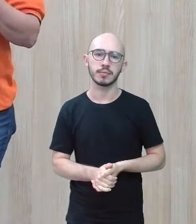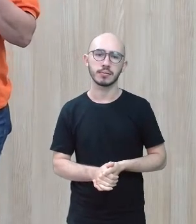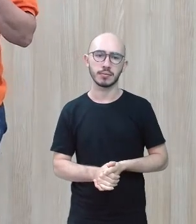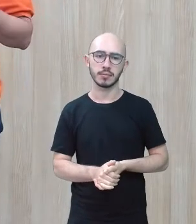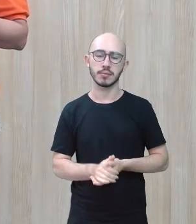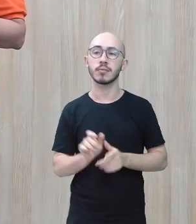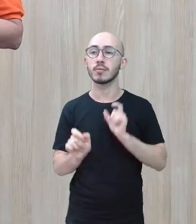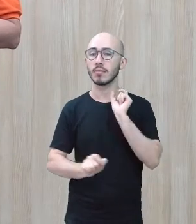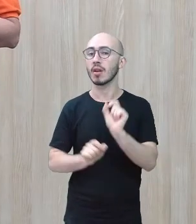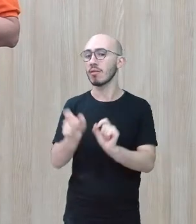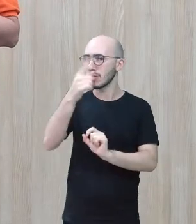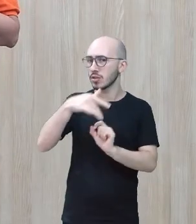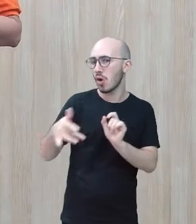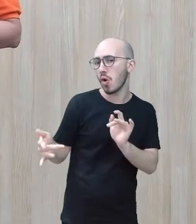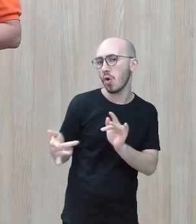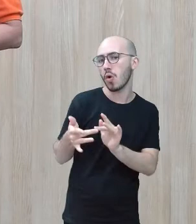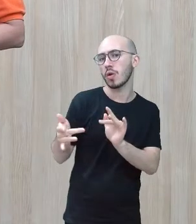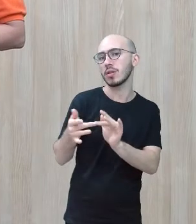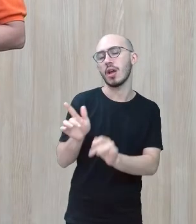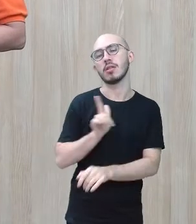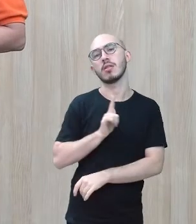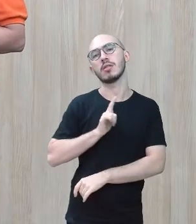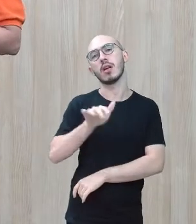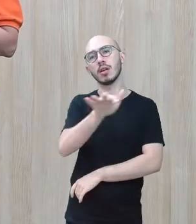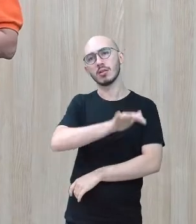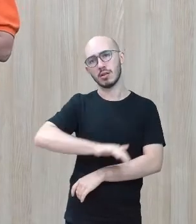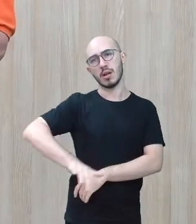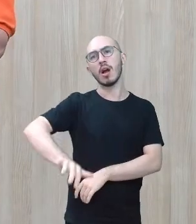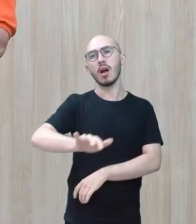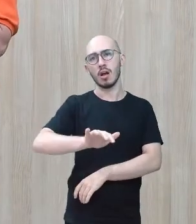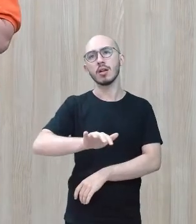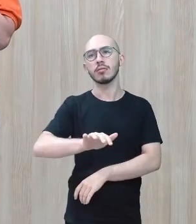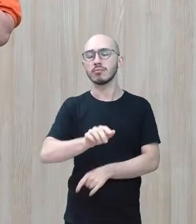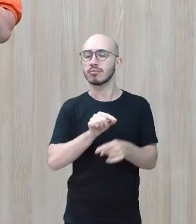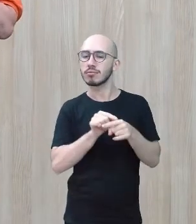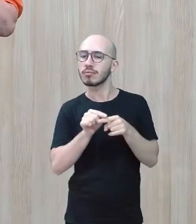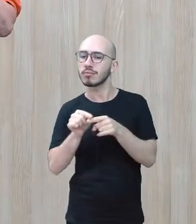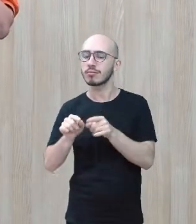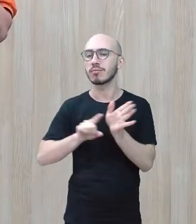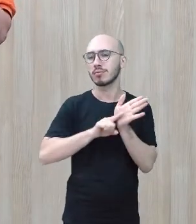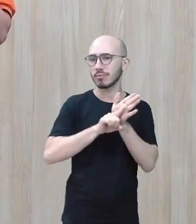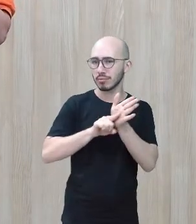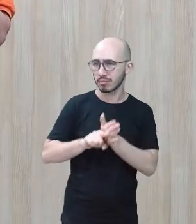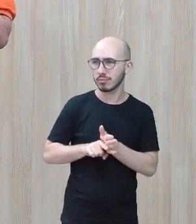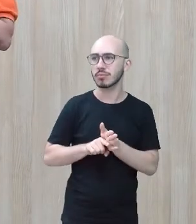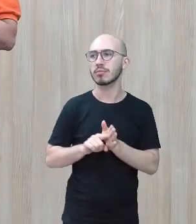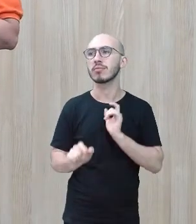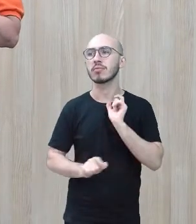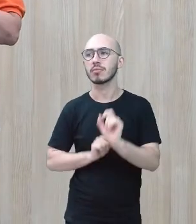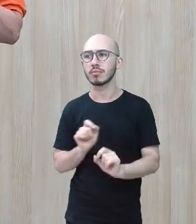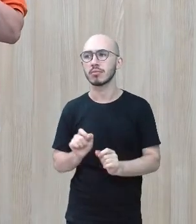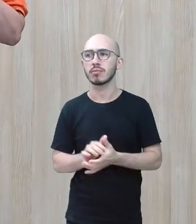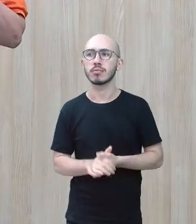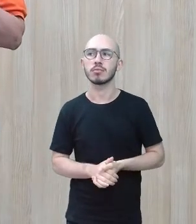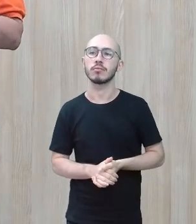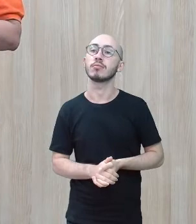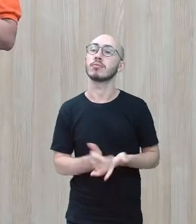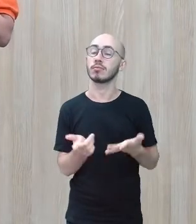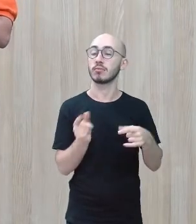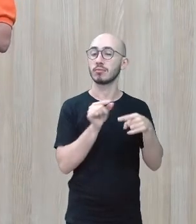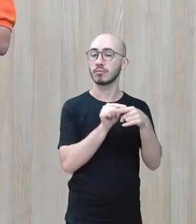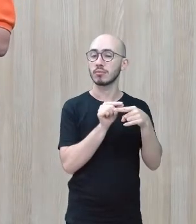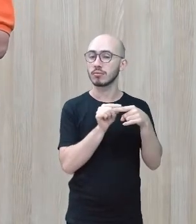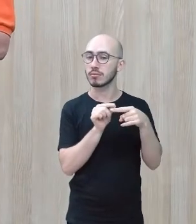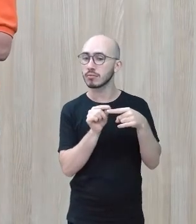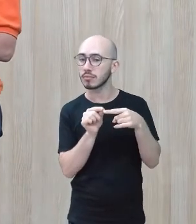esse contato com a morfossintaxe, que é essa junção, não é? Da parte morfológica